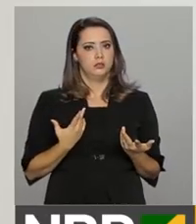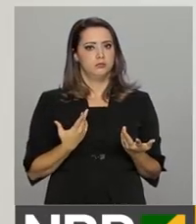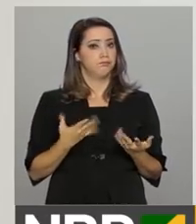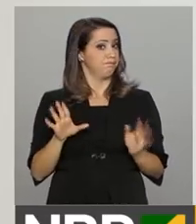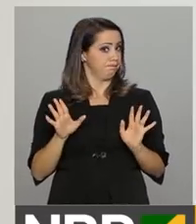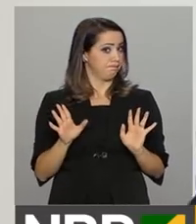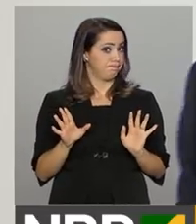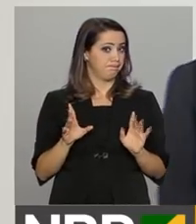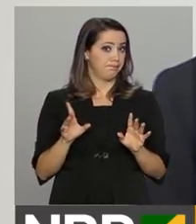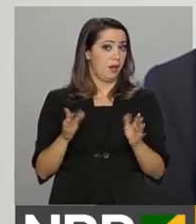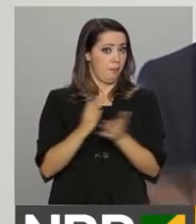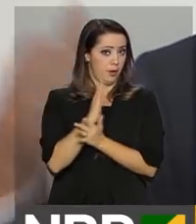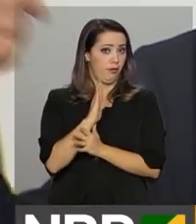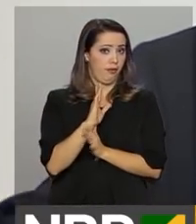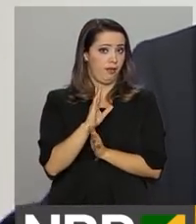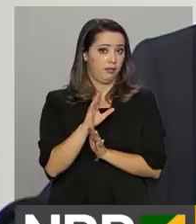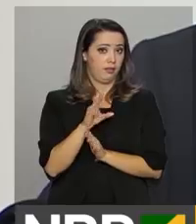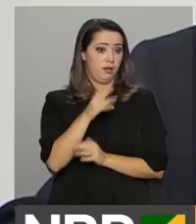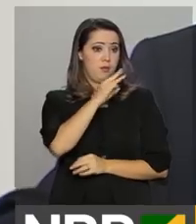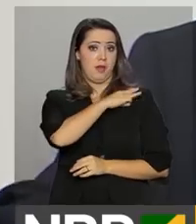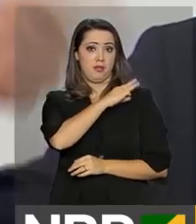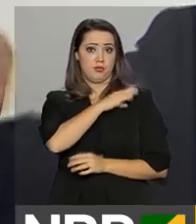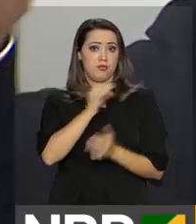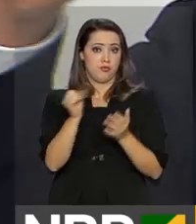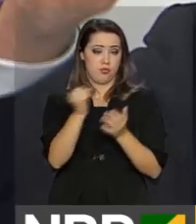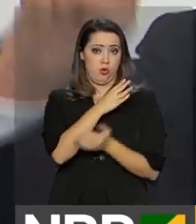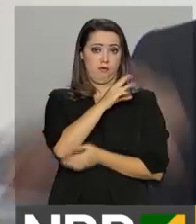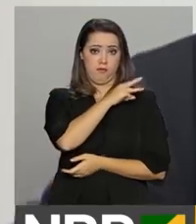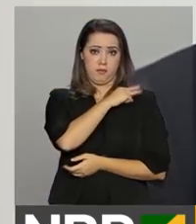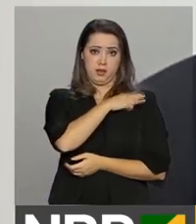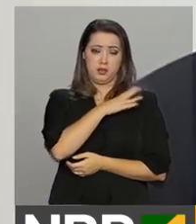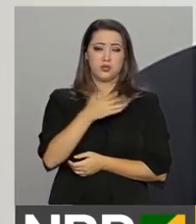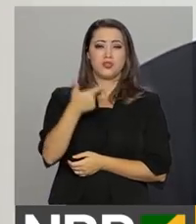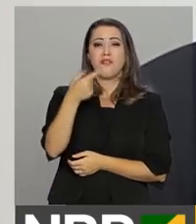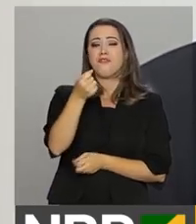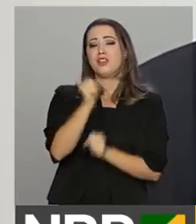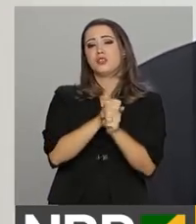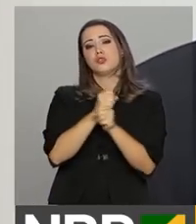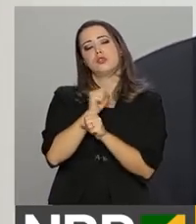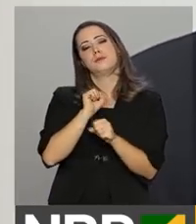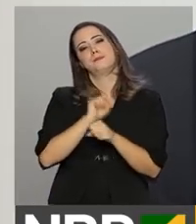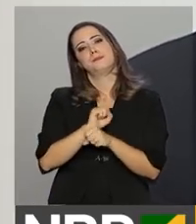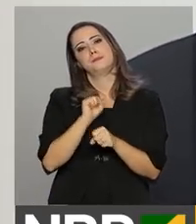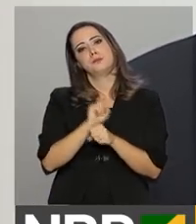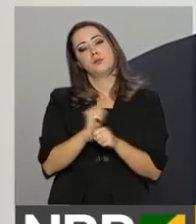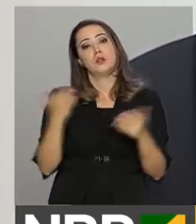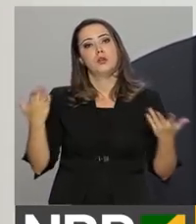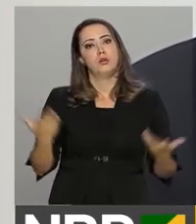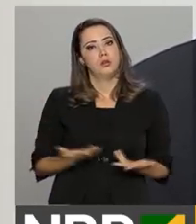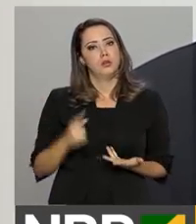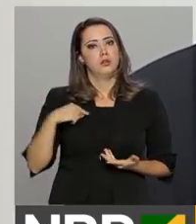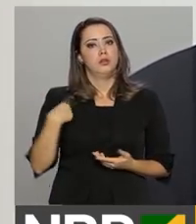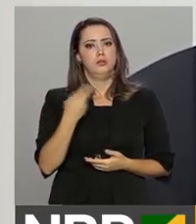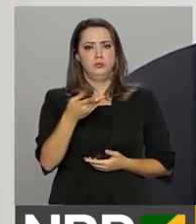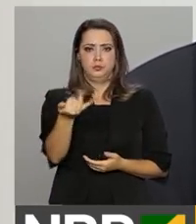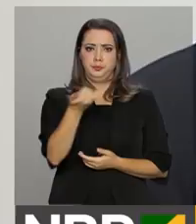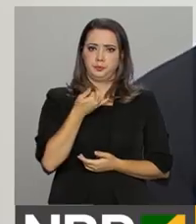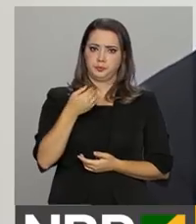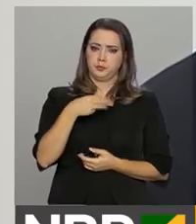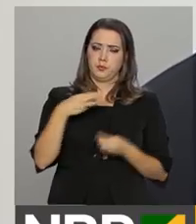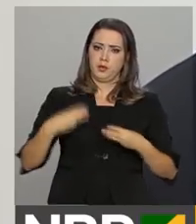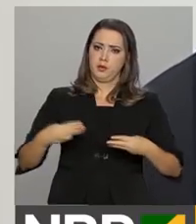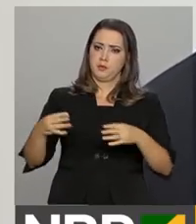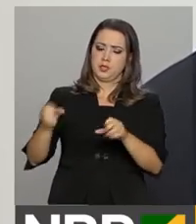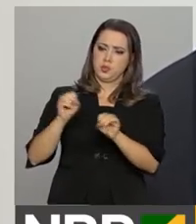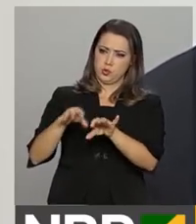reforma do ensino médio que datava de mais de 20 anos sem que ninguém conseguisse levar adiante e hoje mesmo em doses a mais